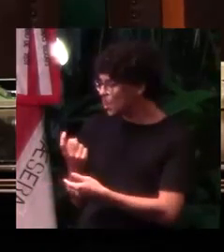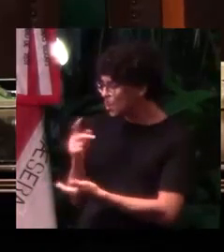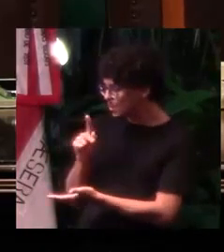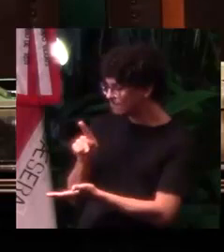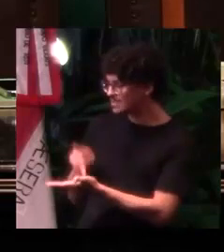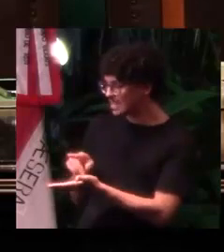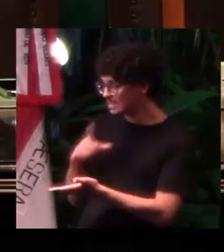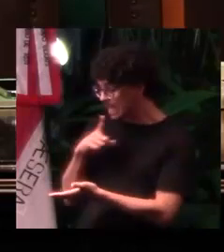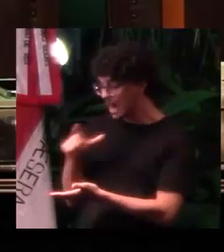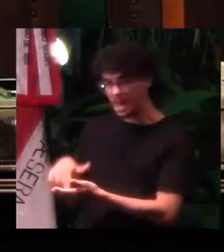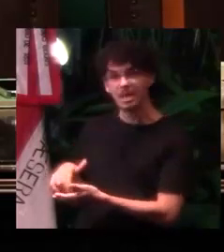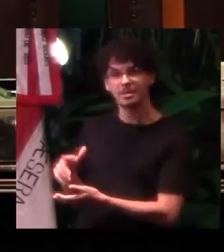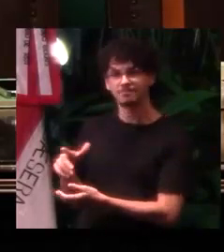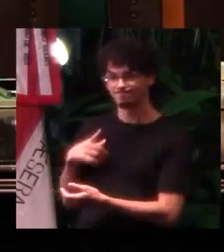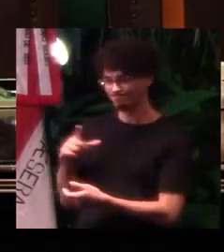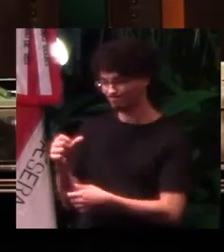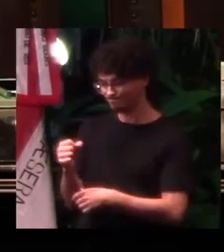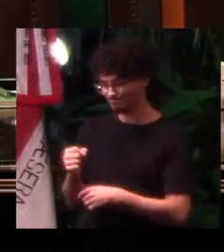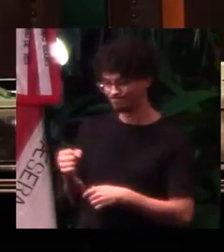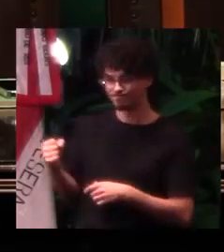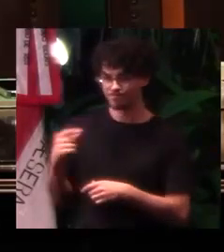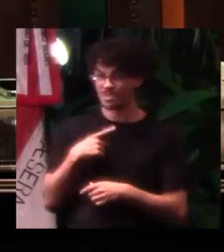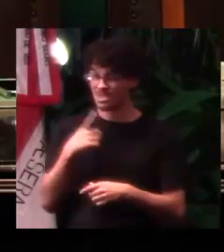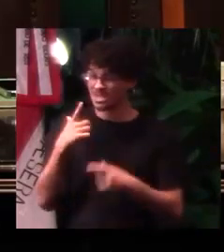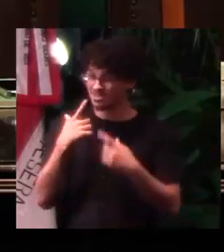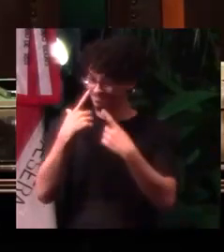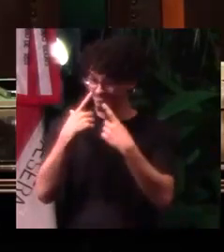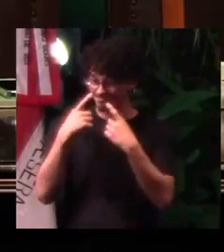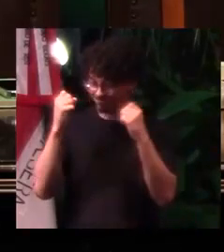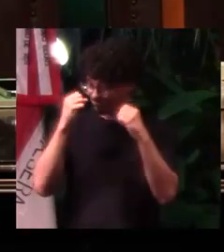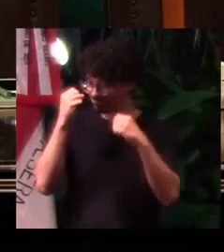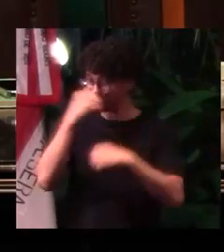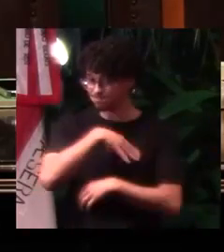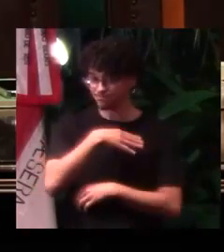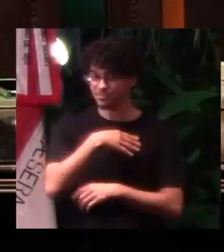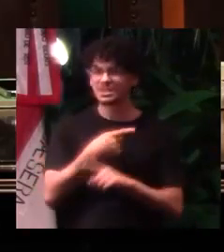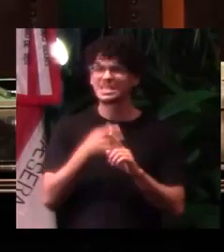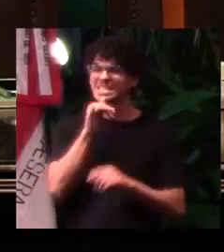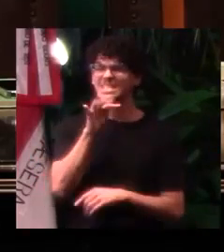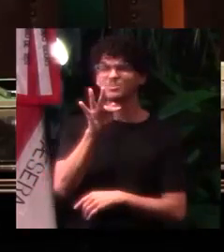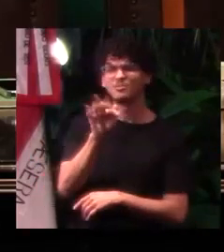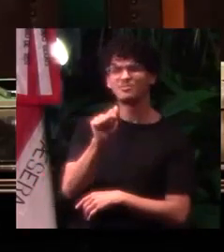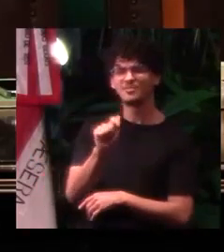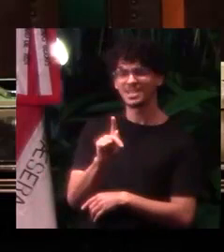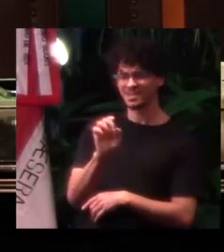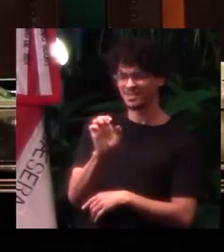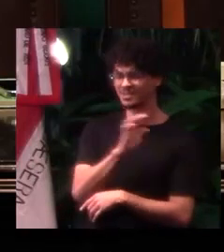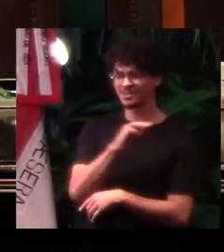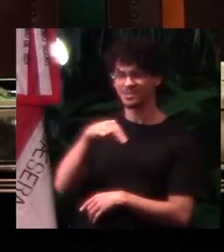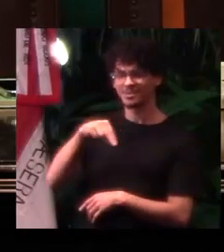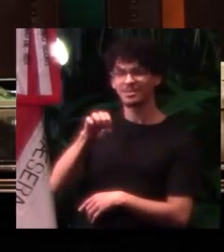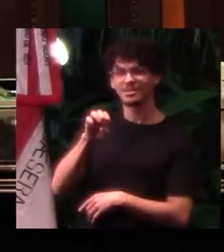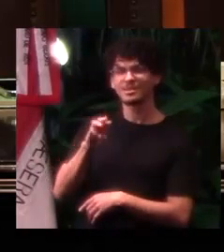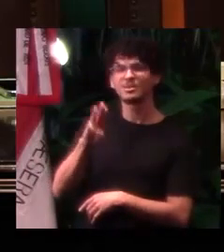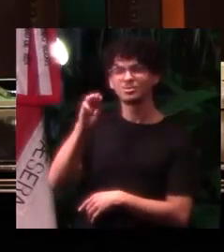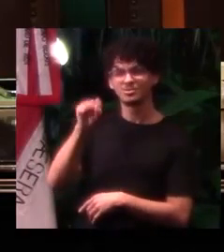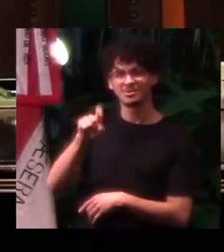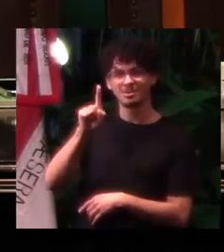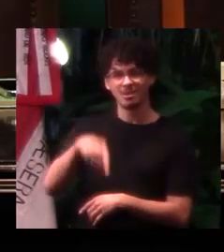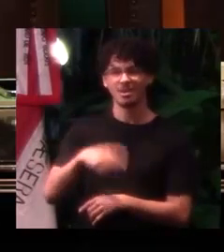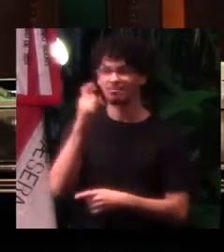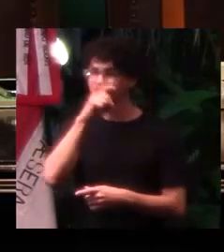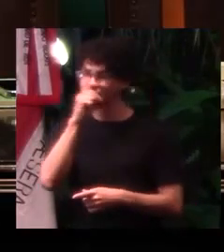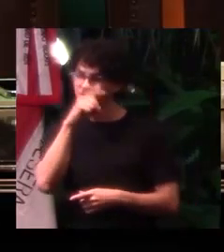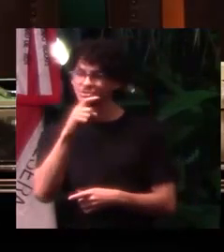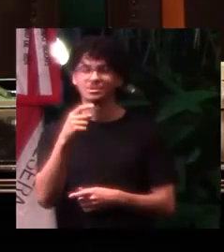inclusive, assume um lado muito violento no que nós hoje chamamos de fake news, que não é um fenômeno novo, né? Fake